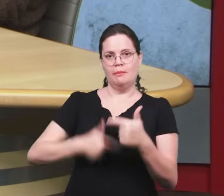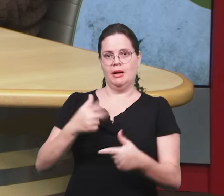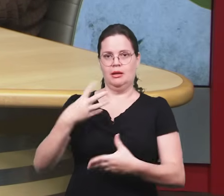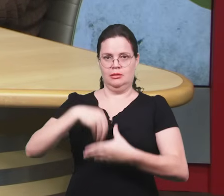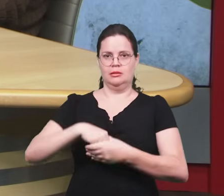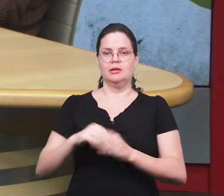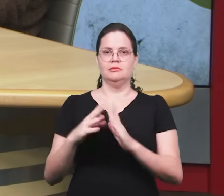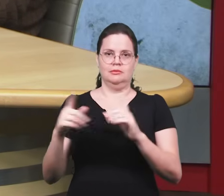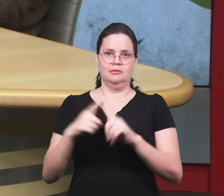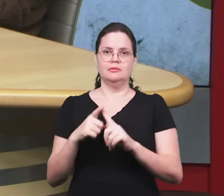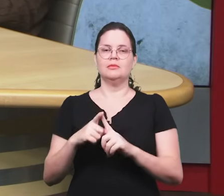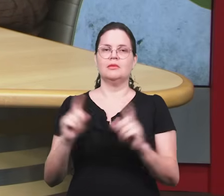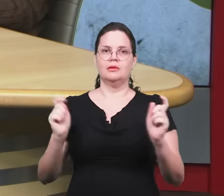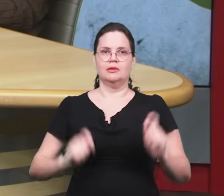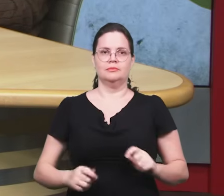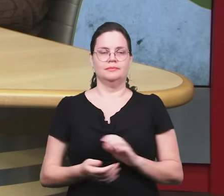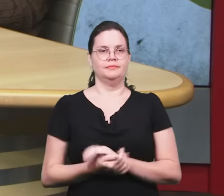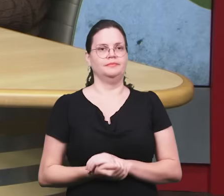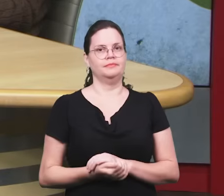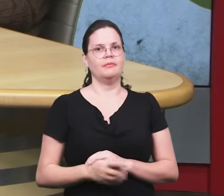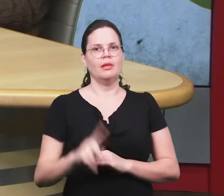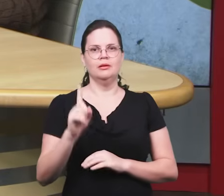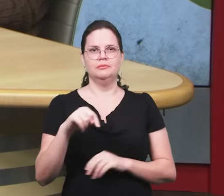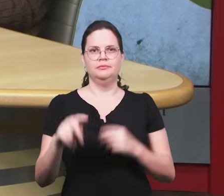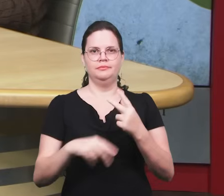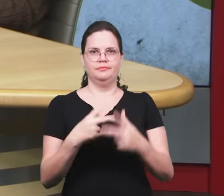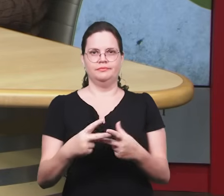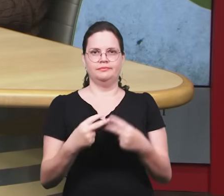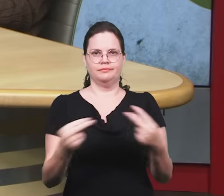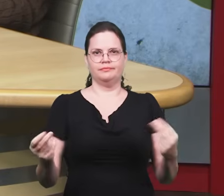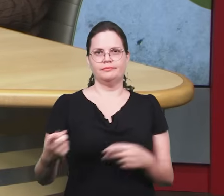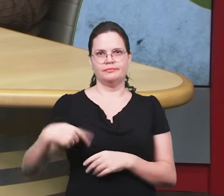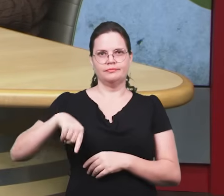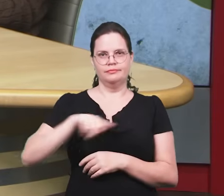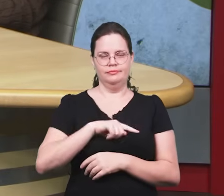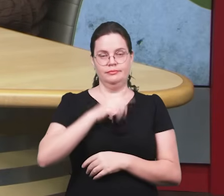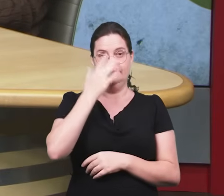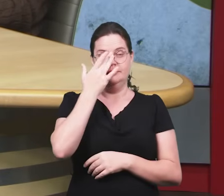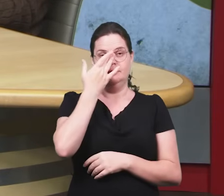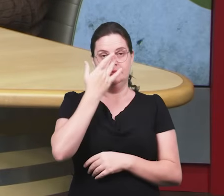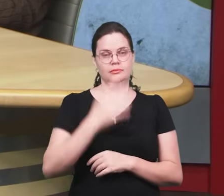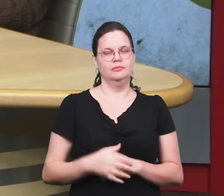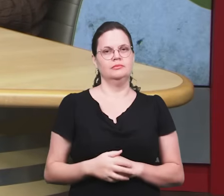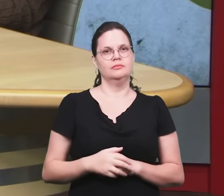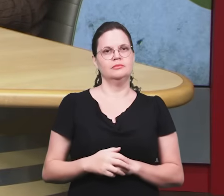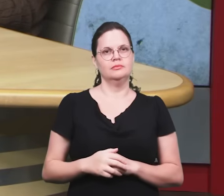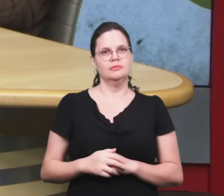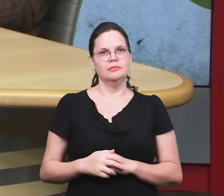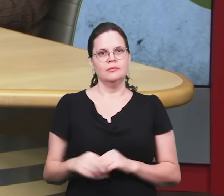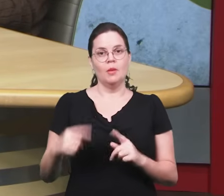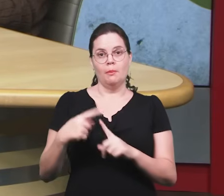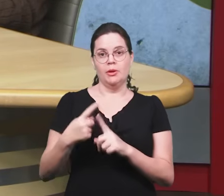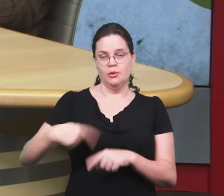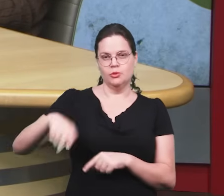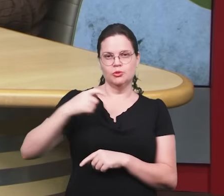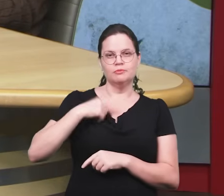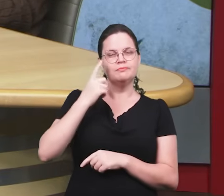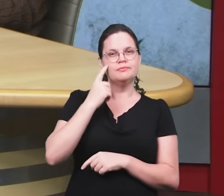na obra de Deus. E é um presente do Senhor para nós, né? Porque quando nós temos